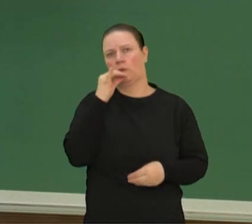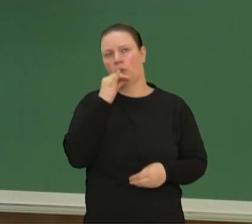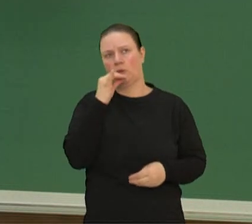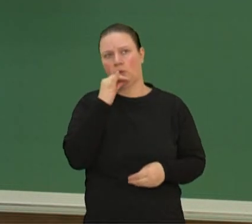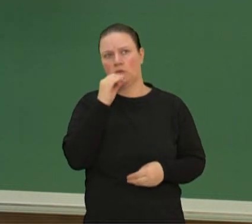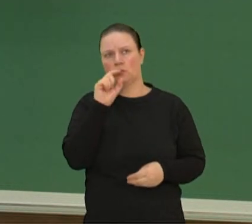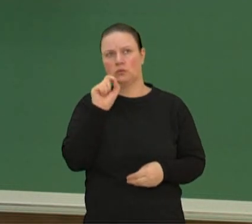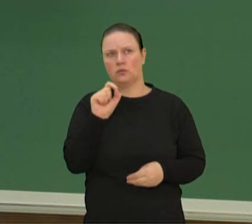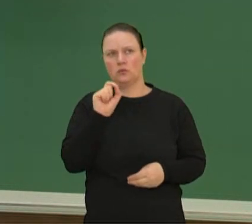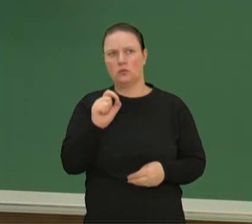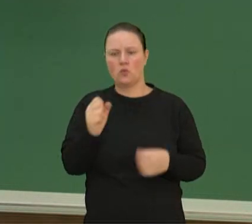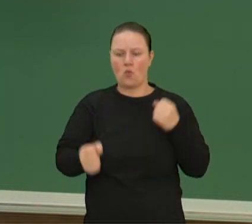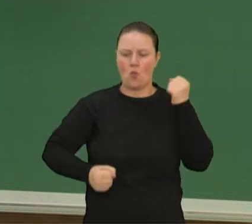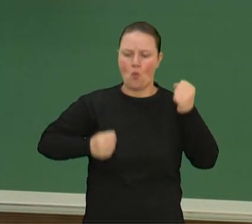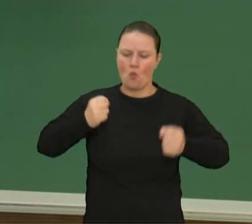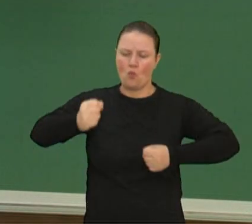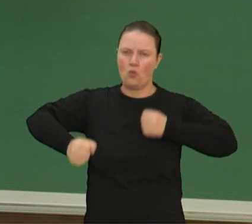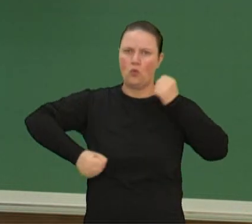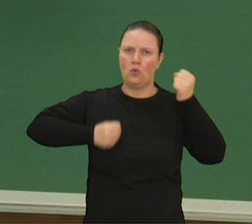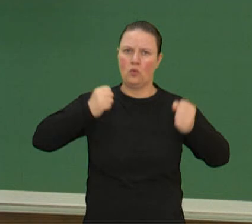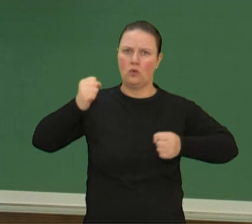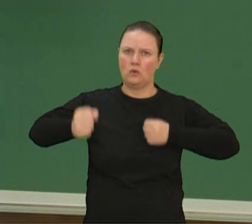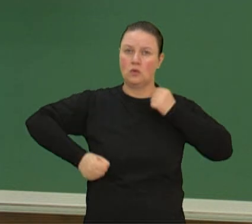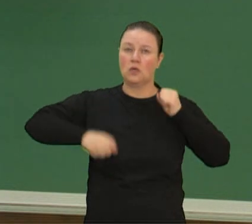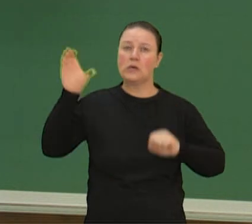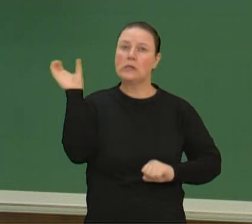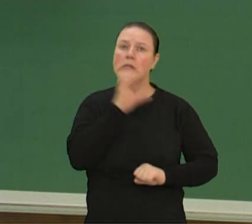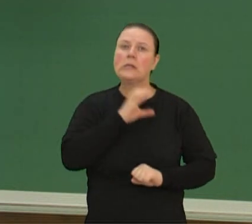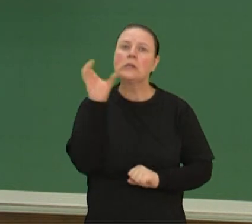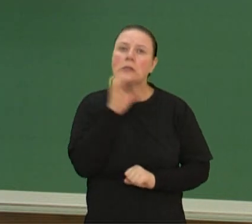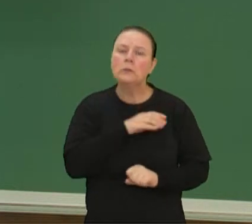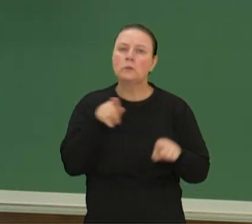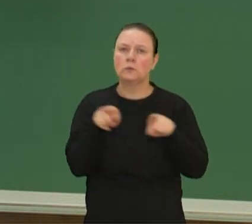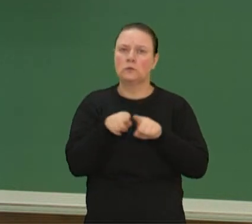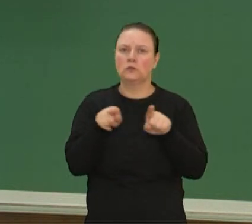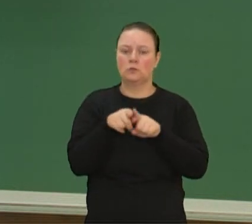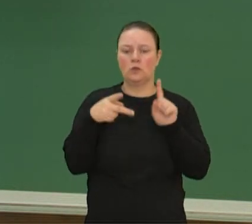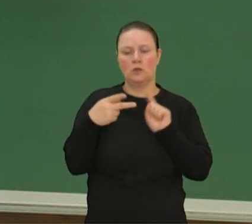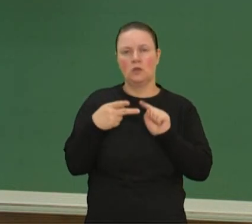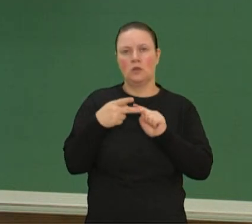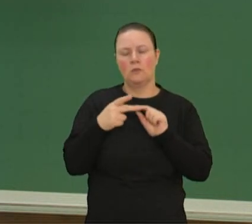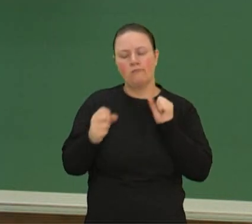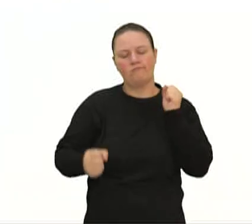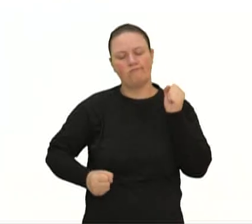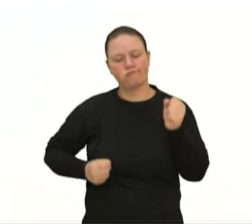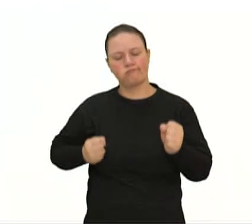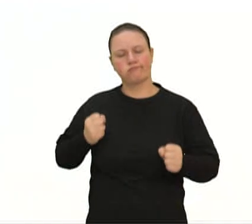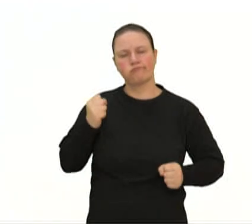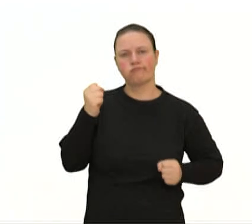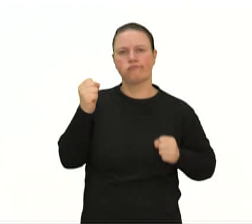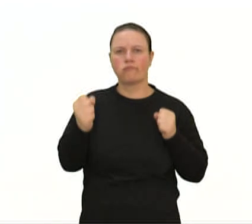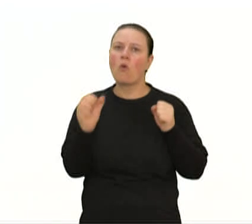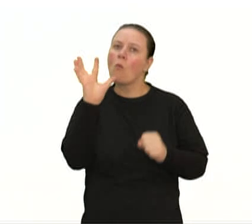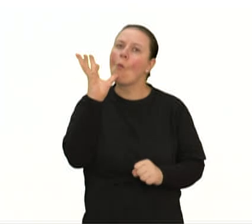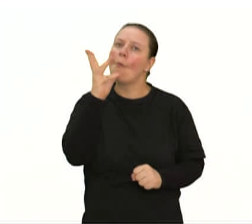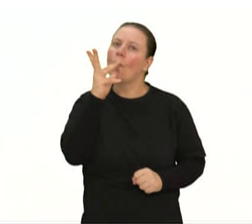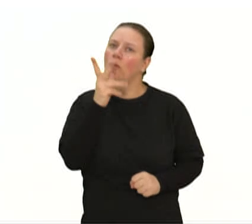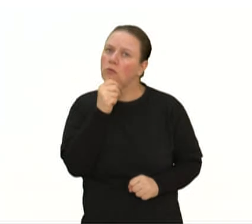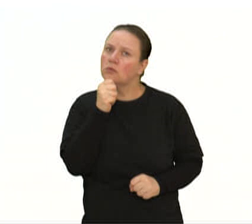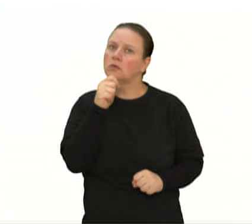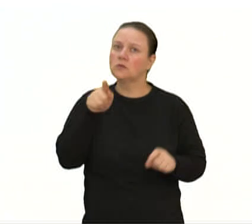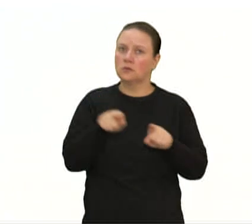fartlek, corrida intercalada por períodos de corrida rápida e períodos de corrida lenta. E também